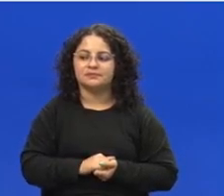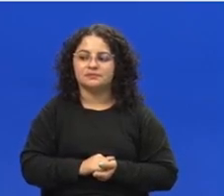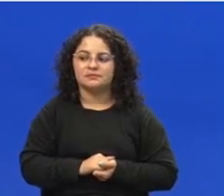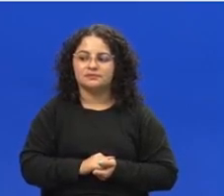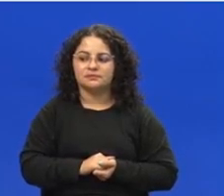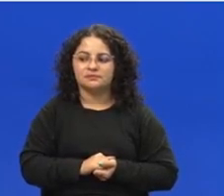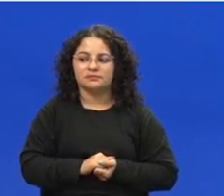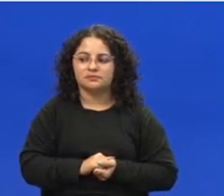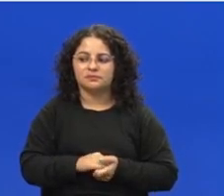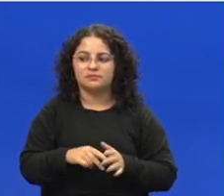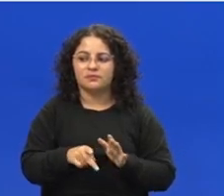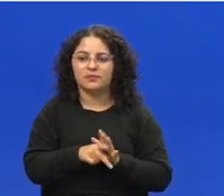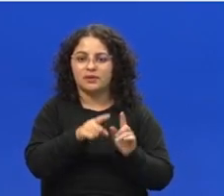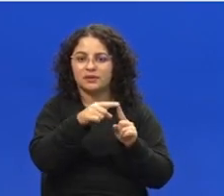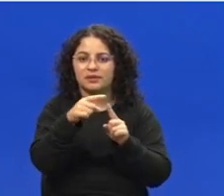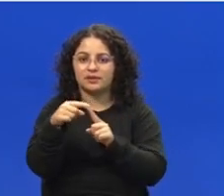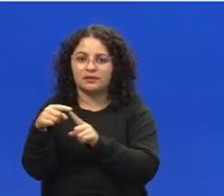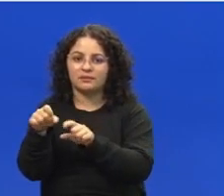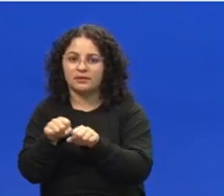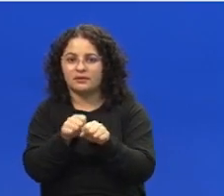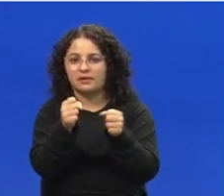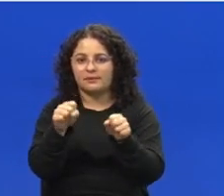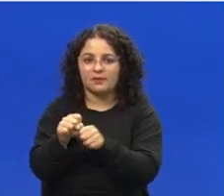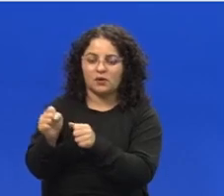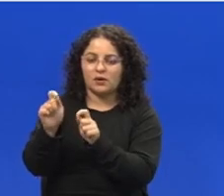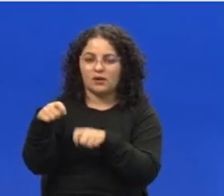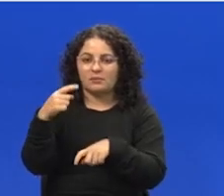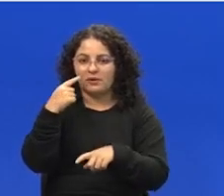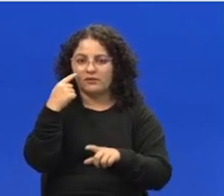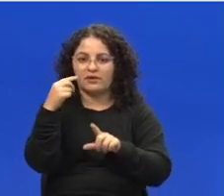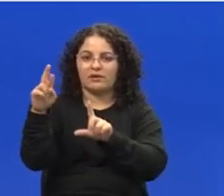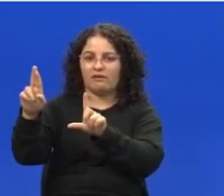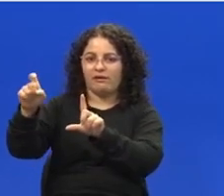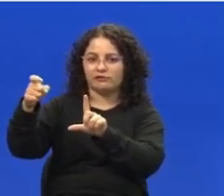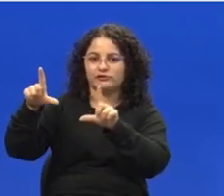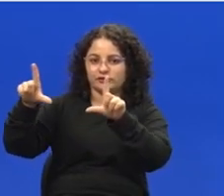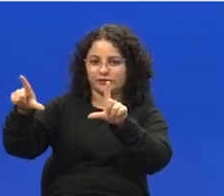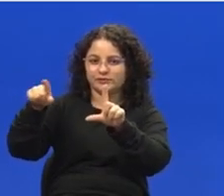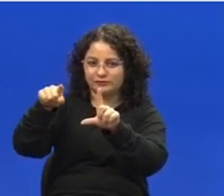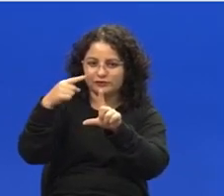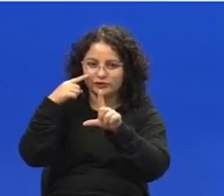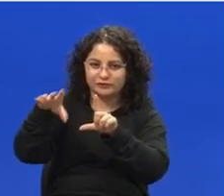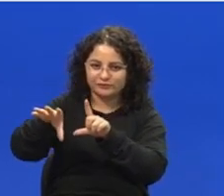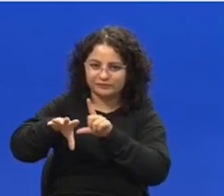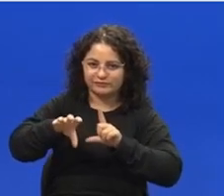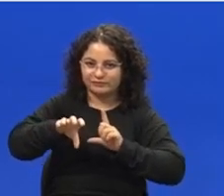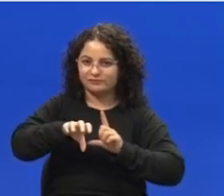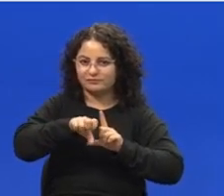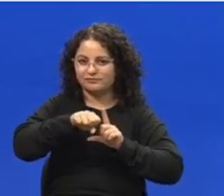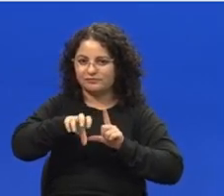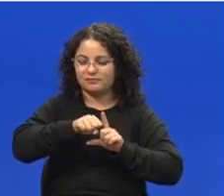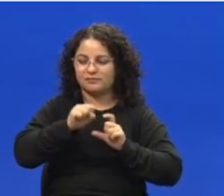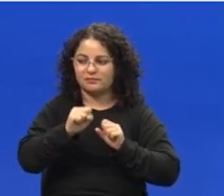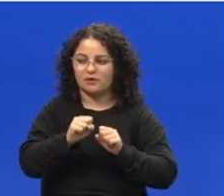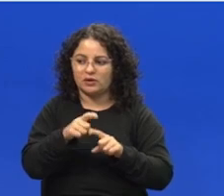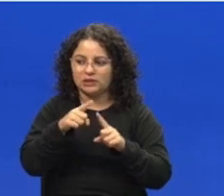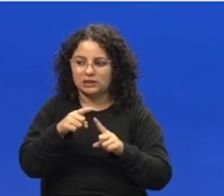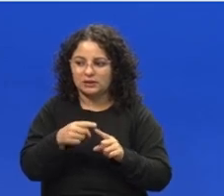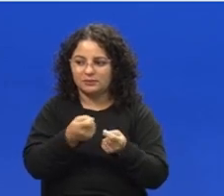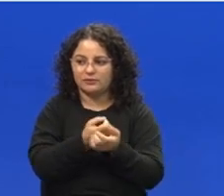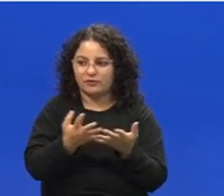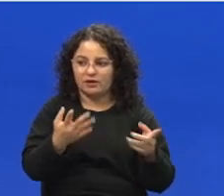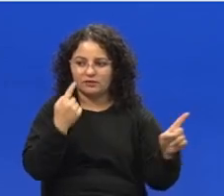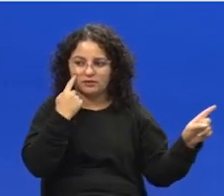Quanto ao traço de fratura, o traço de fratura ele é observado nas imagens radiográficas e eles podem ser transversais,